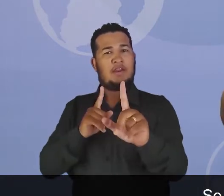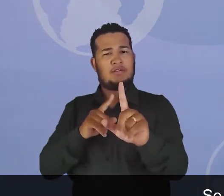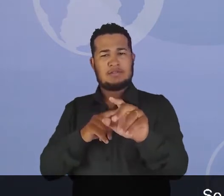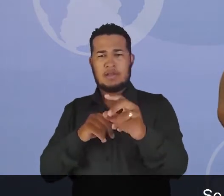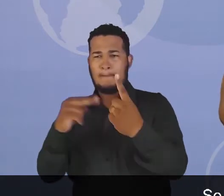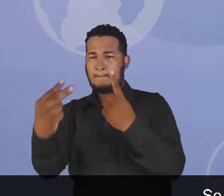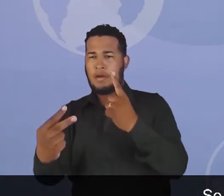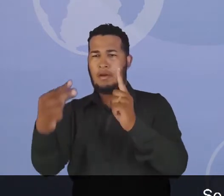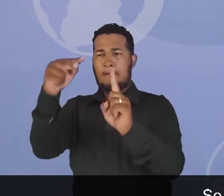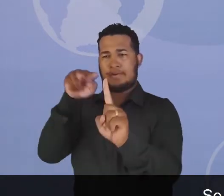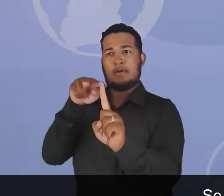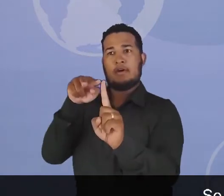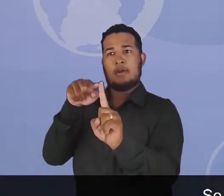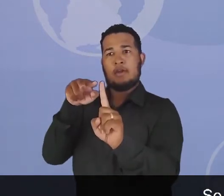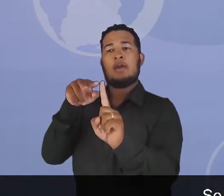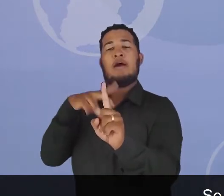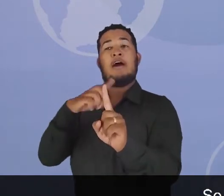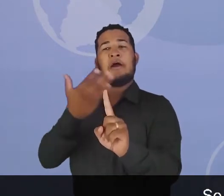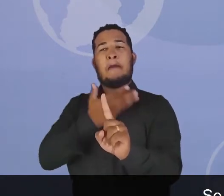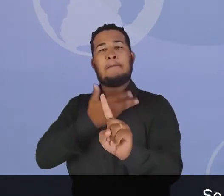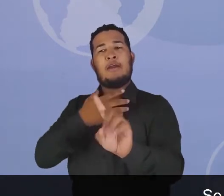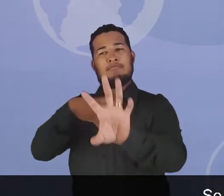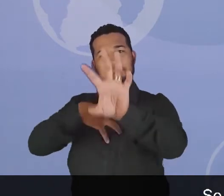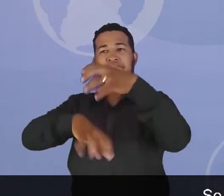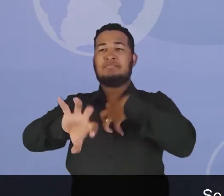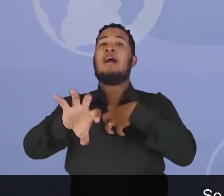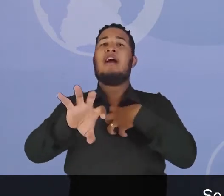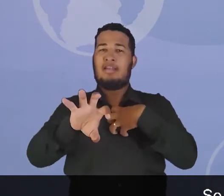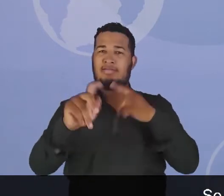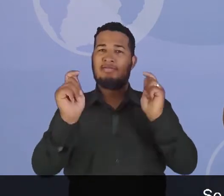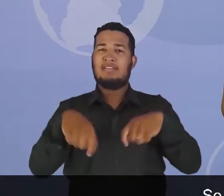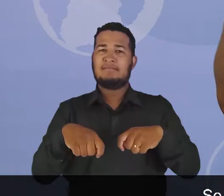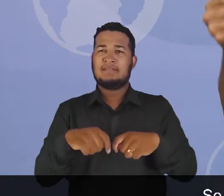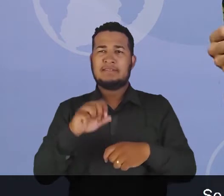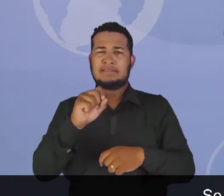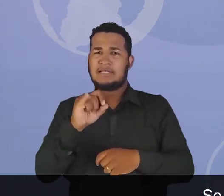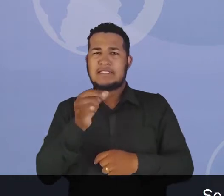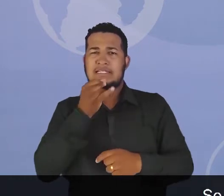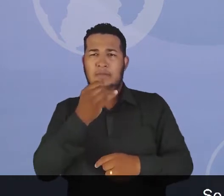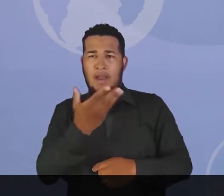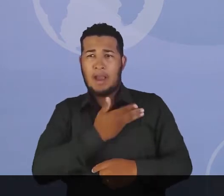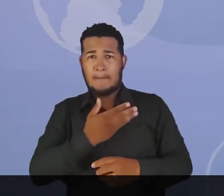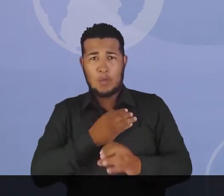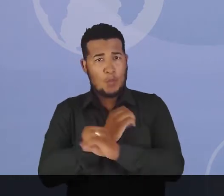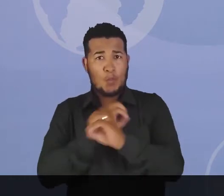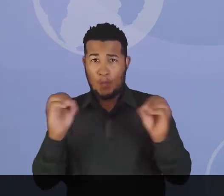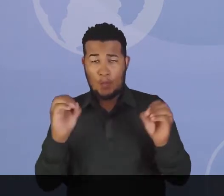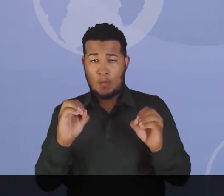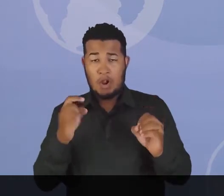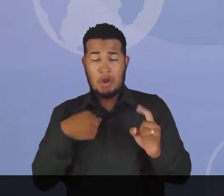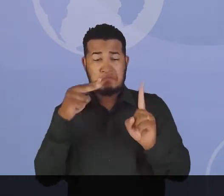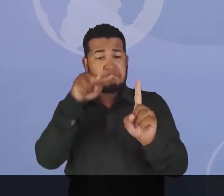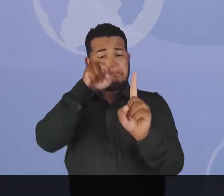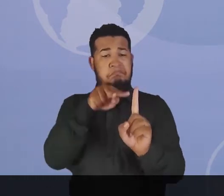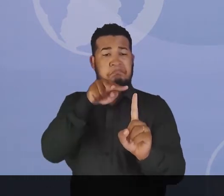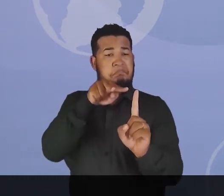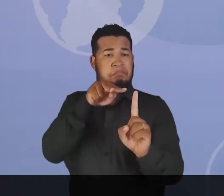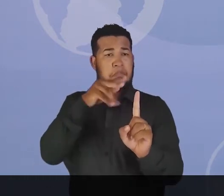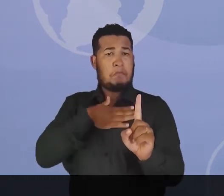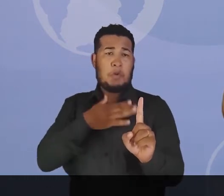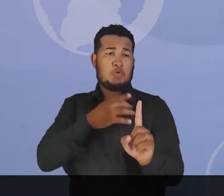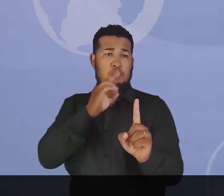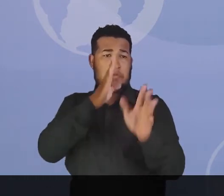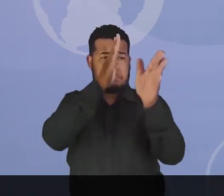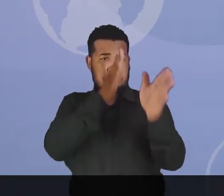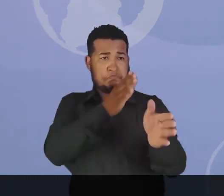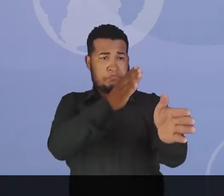eu não tivesse amigos, eu apenas conheceria o mundo que é aquele para onde o meu